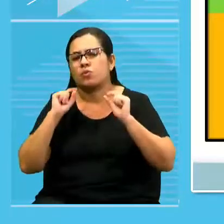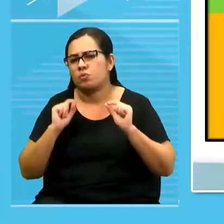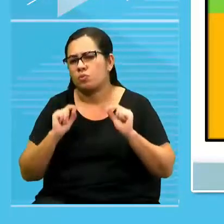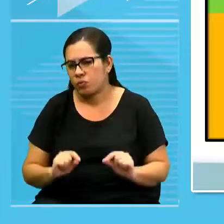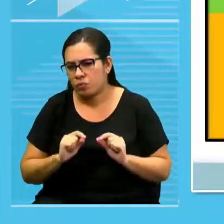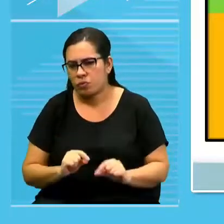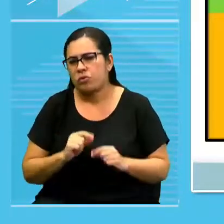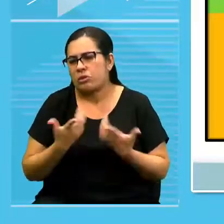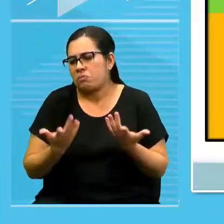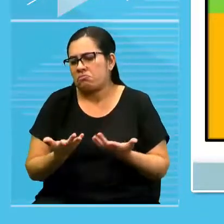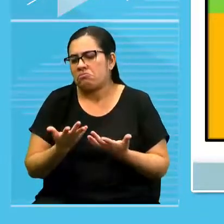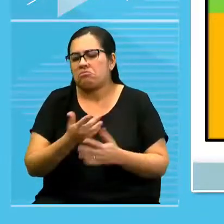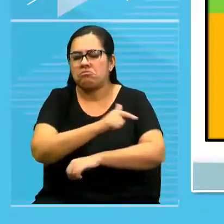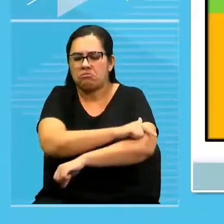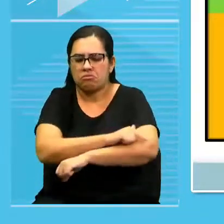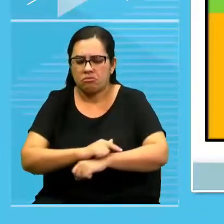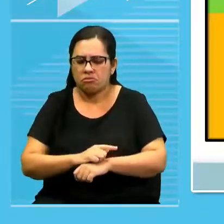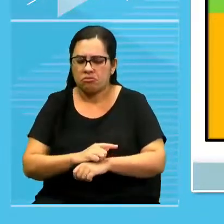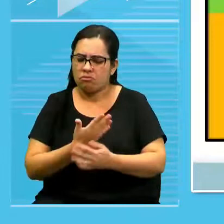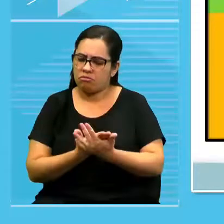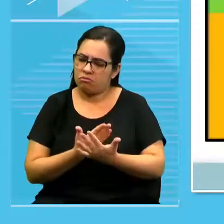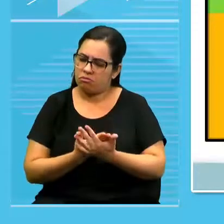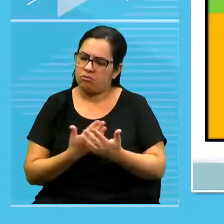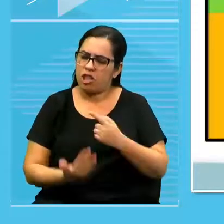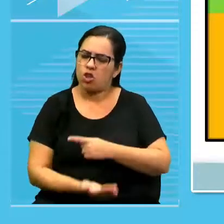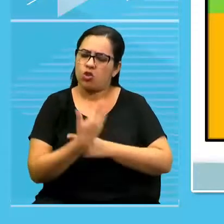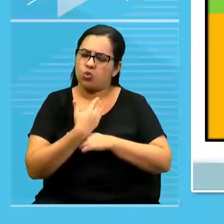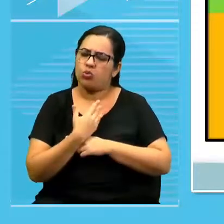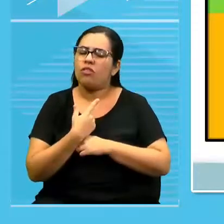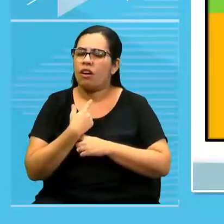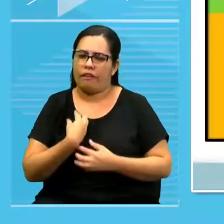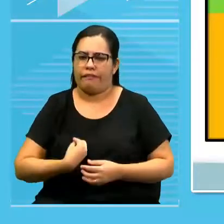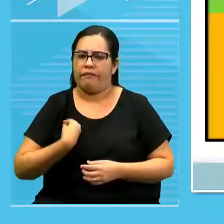que forma que a educação é ela impacta a nossa vida